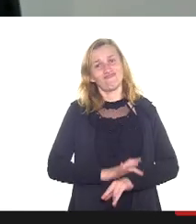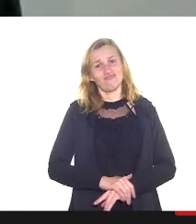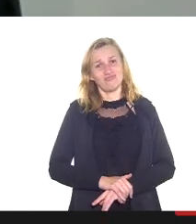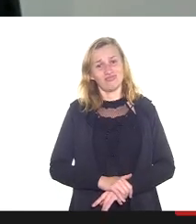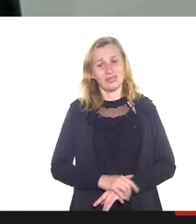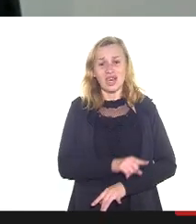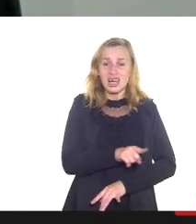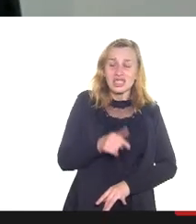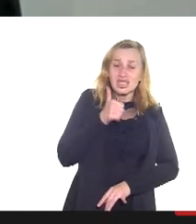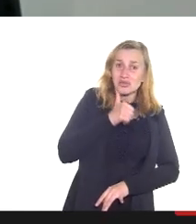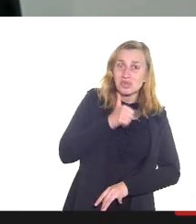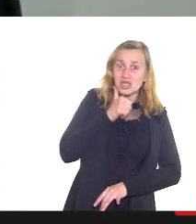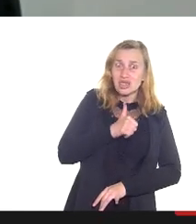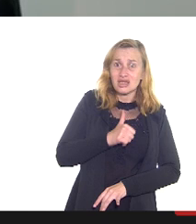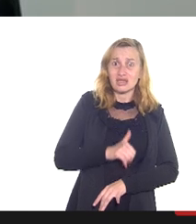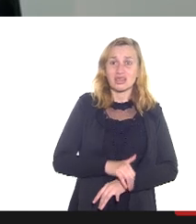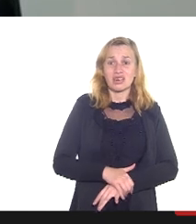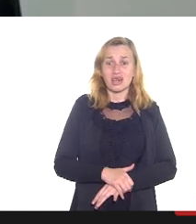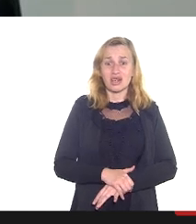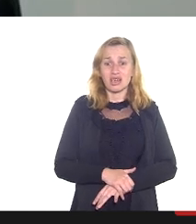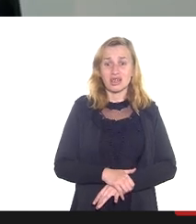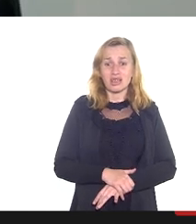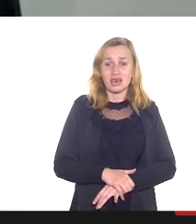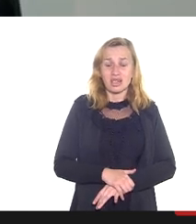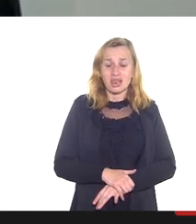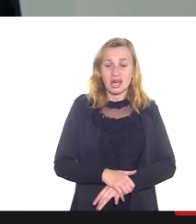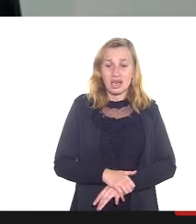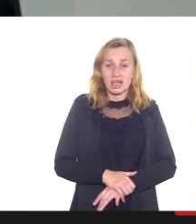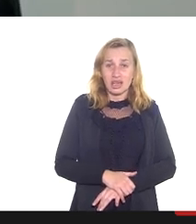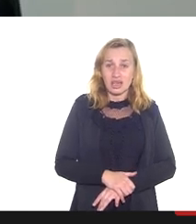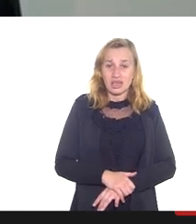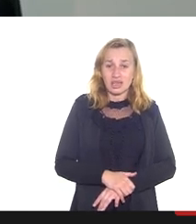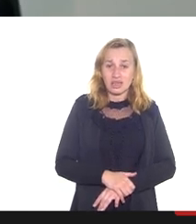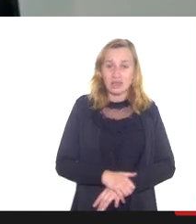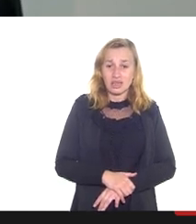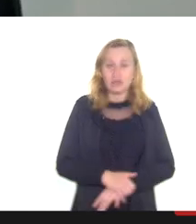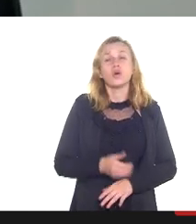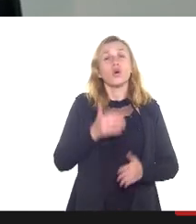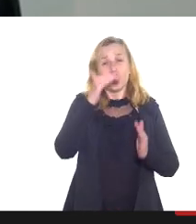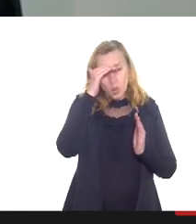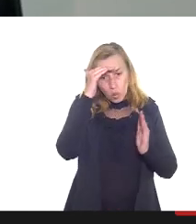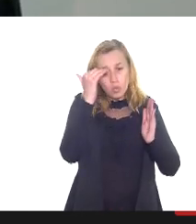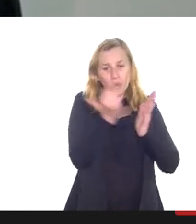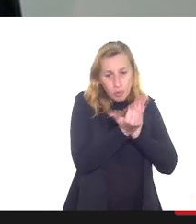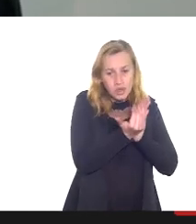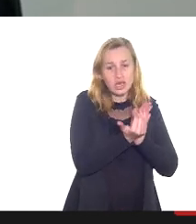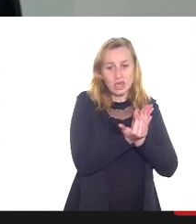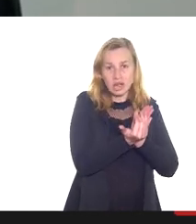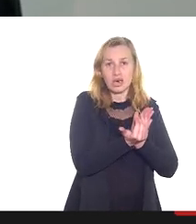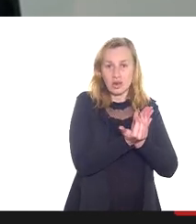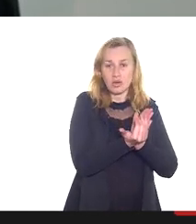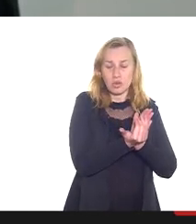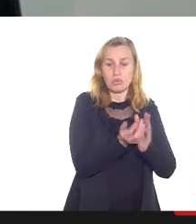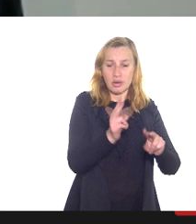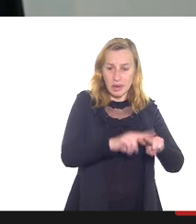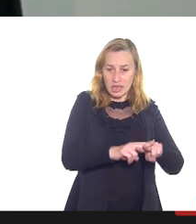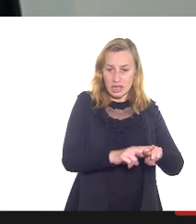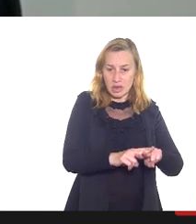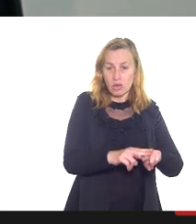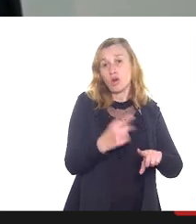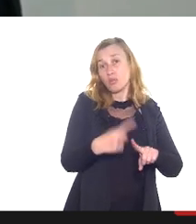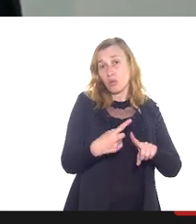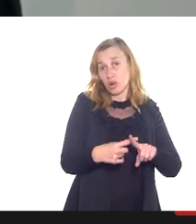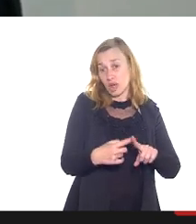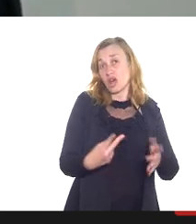Essas meninas, elas têm que cumprir as suas medidas socioeducativas por estar em conflito com a